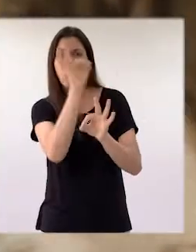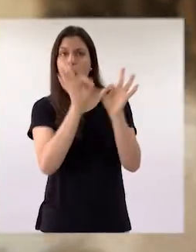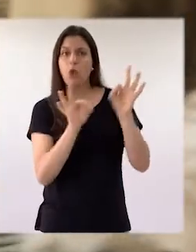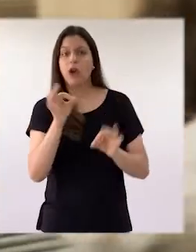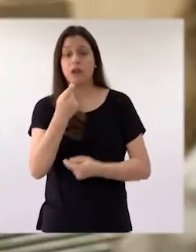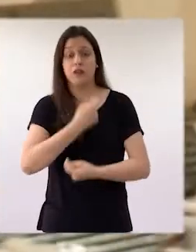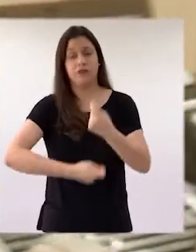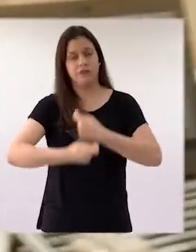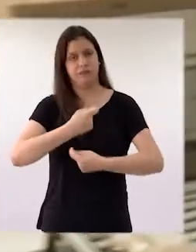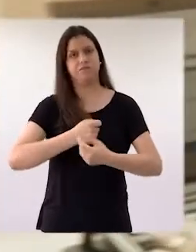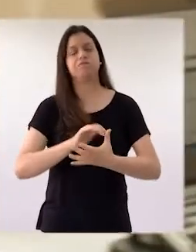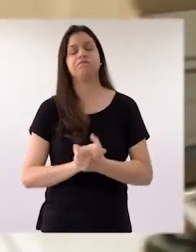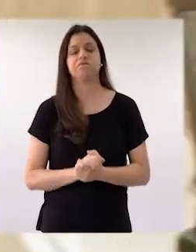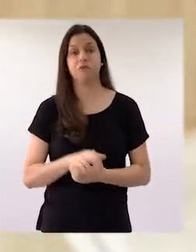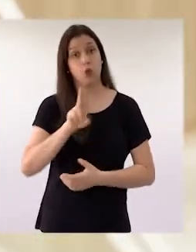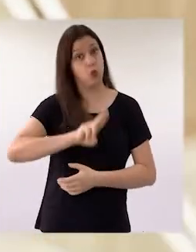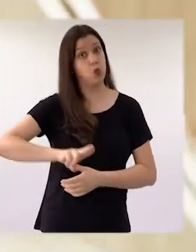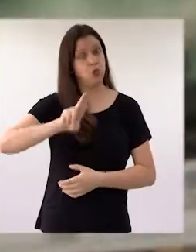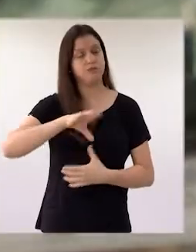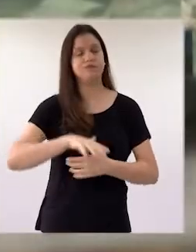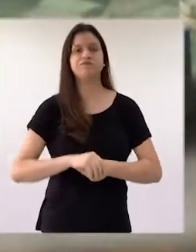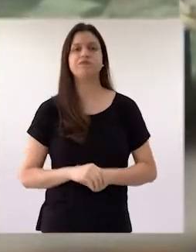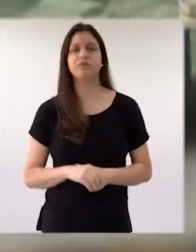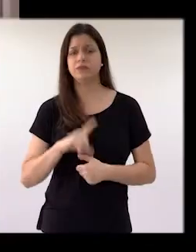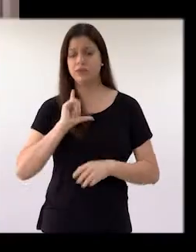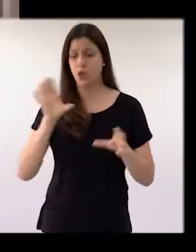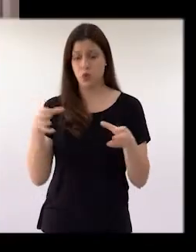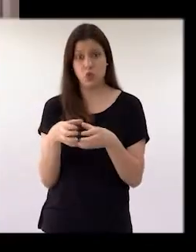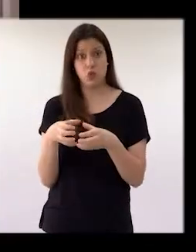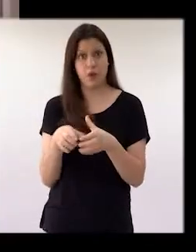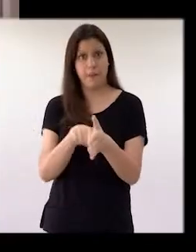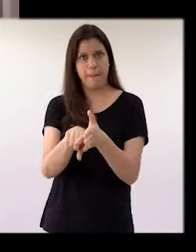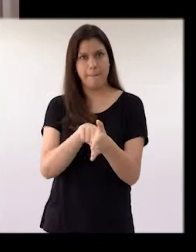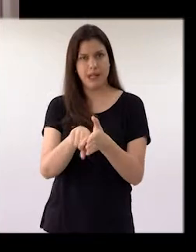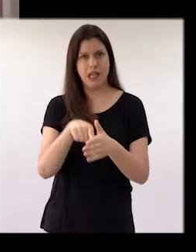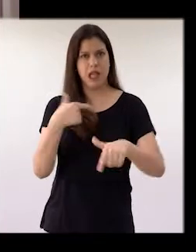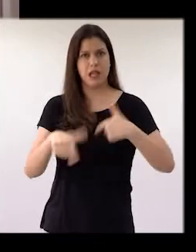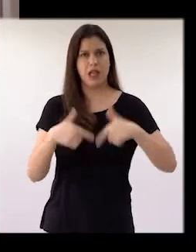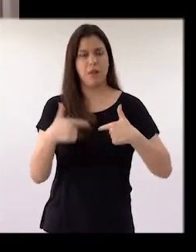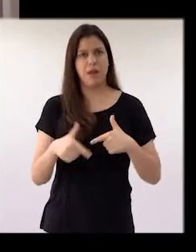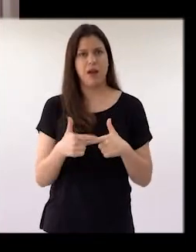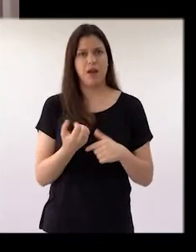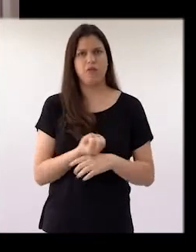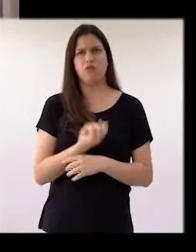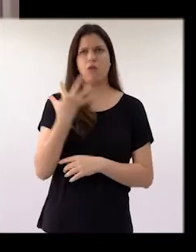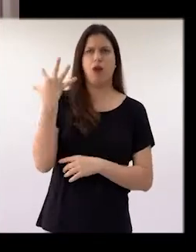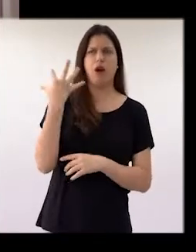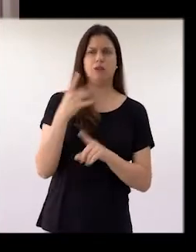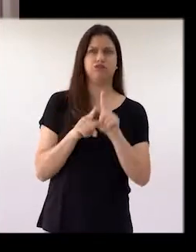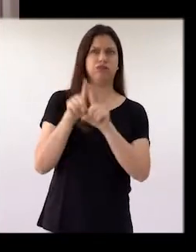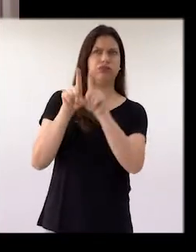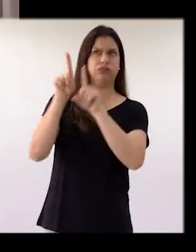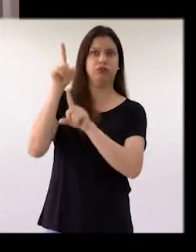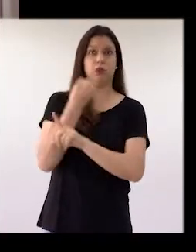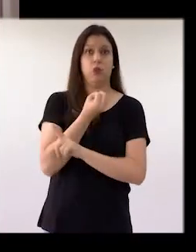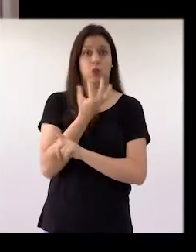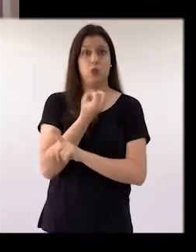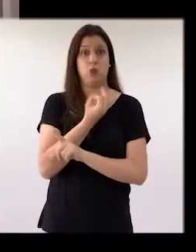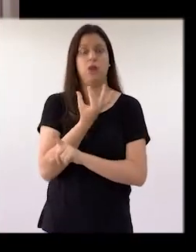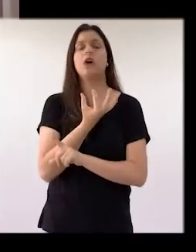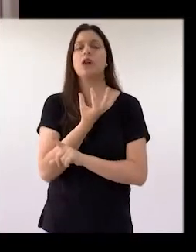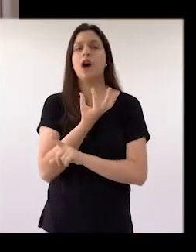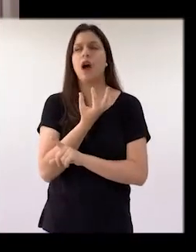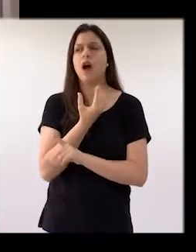utilizadas na área de finanças foram utilizadas. A gente tem um grupo de pesquisa que trabalha com a parte quantitativa, e a